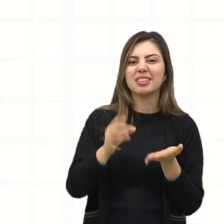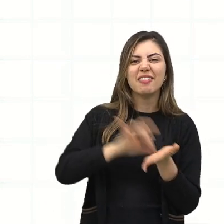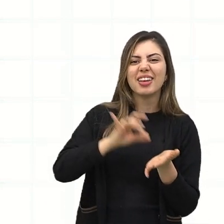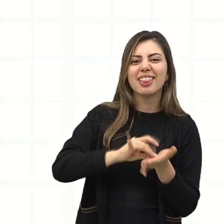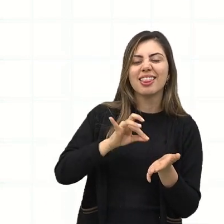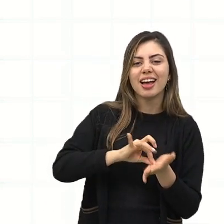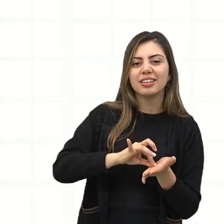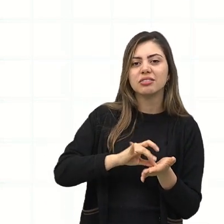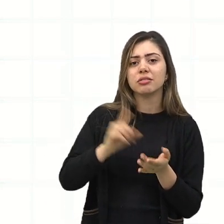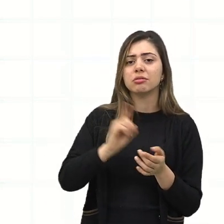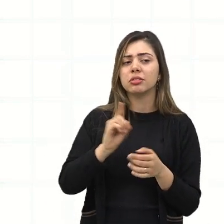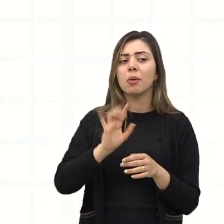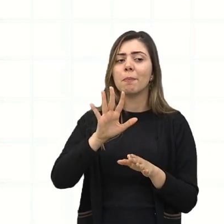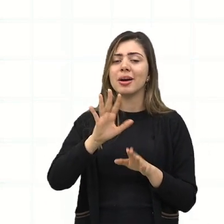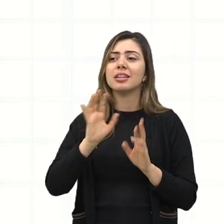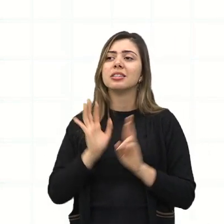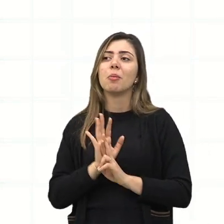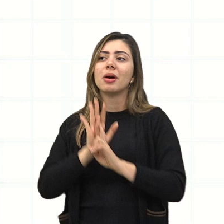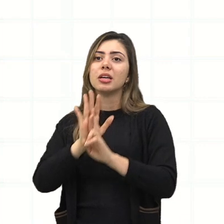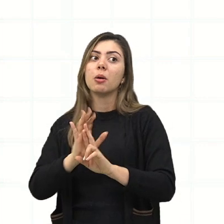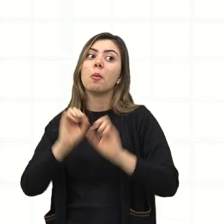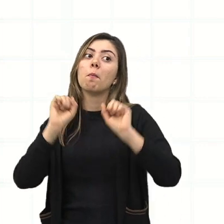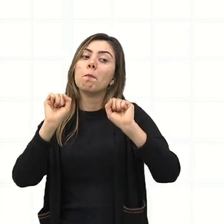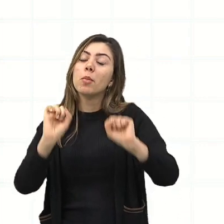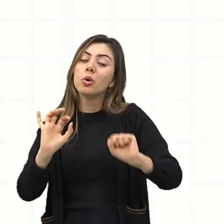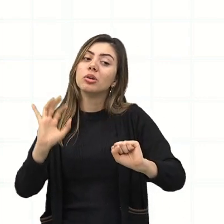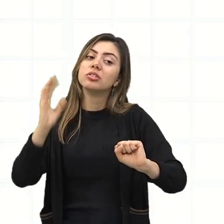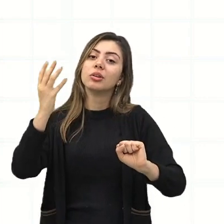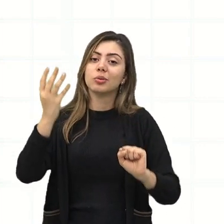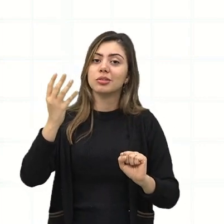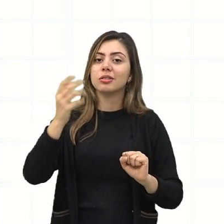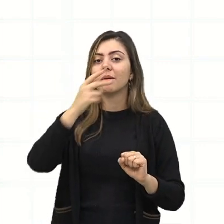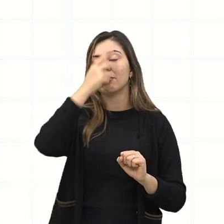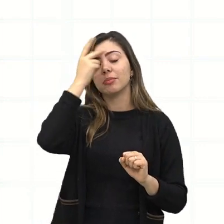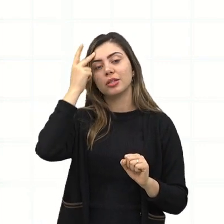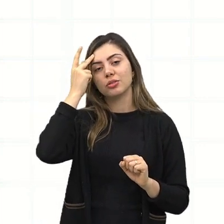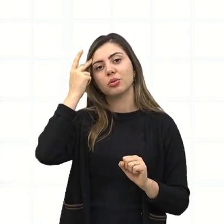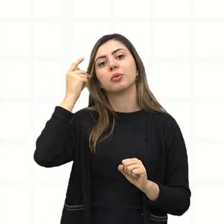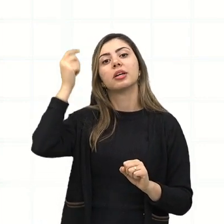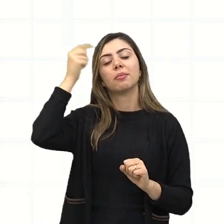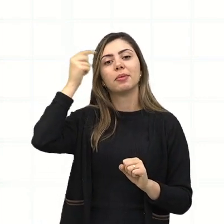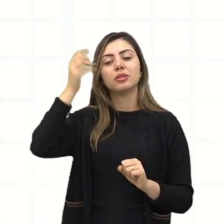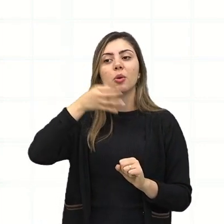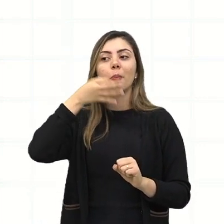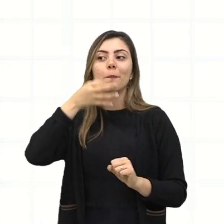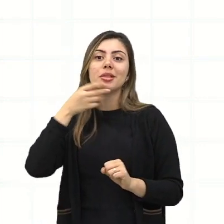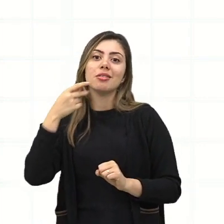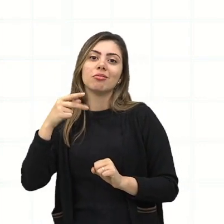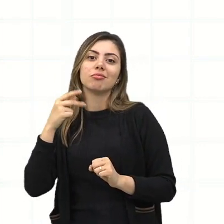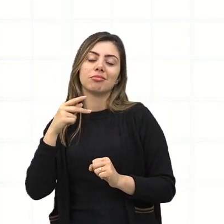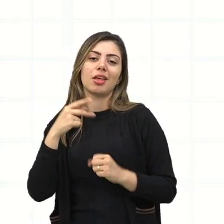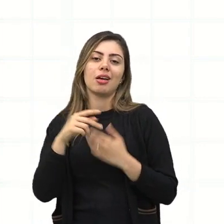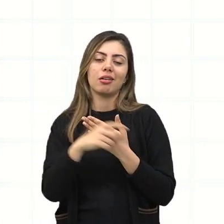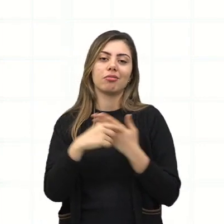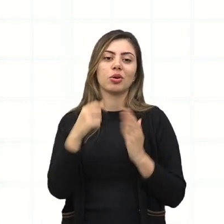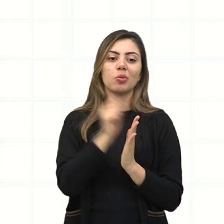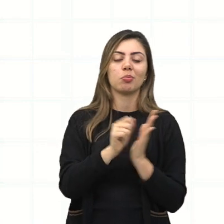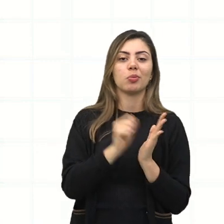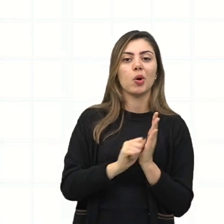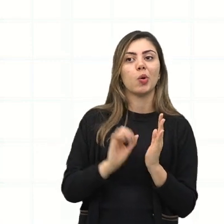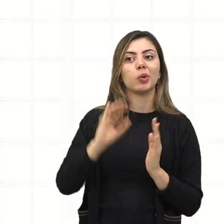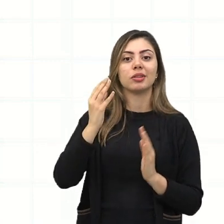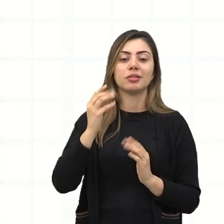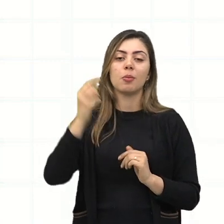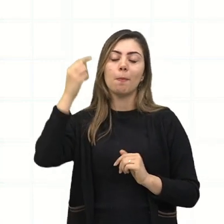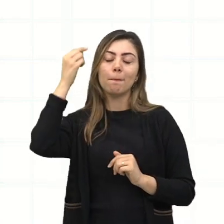aquilo, mas era uma representação possível para aquela pessoa que escreveu aquele texto, de como pode ter acontecido. Mas, ao mesmo